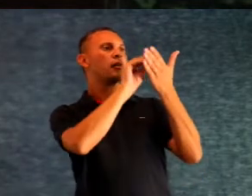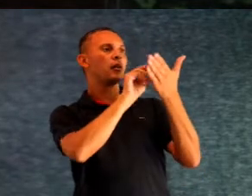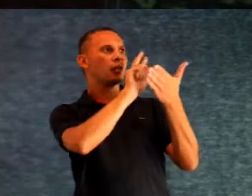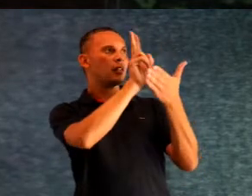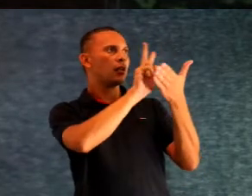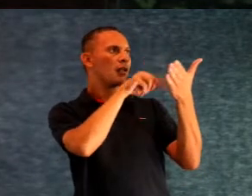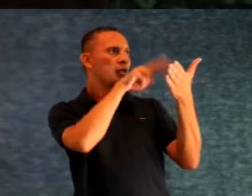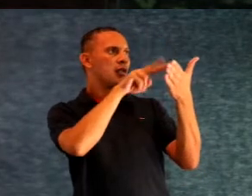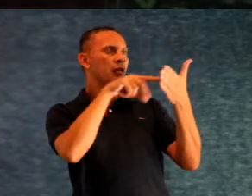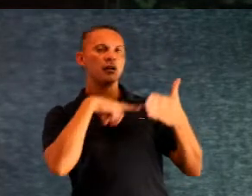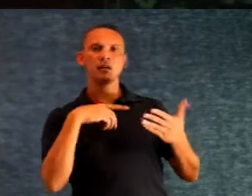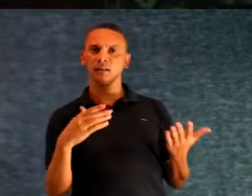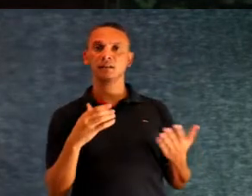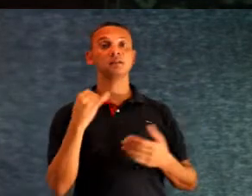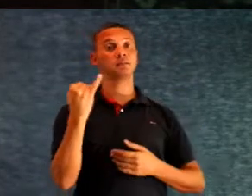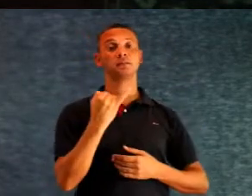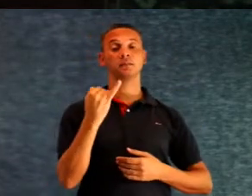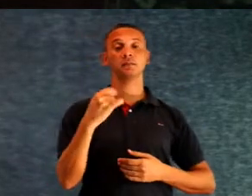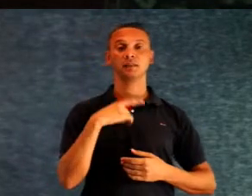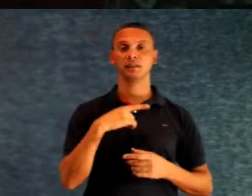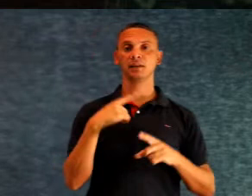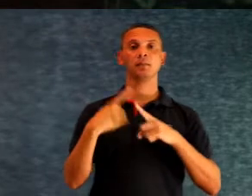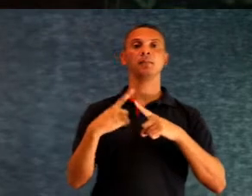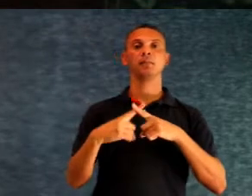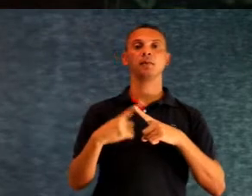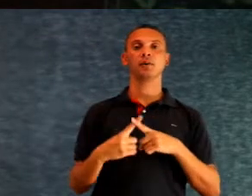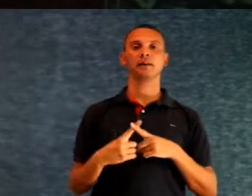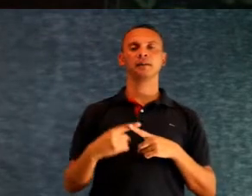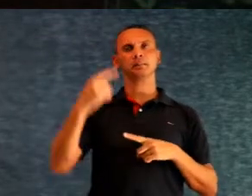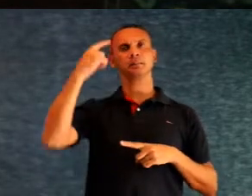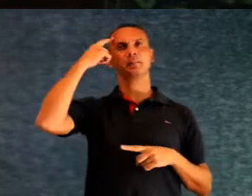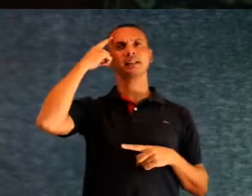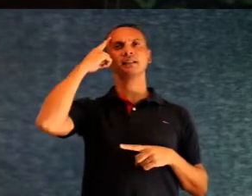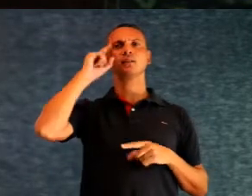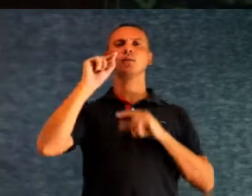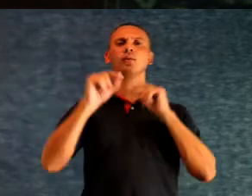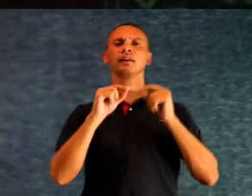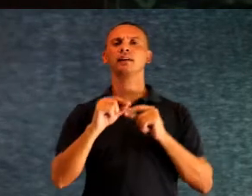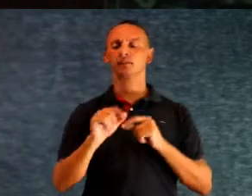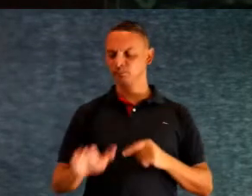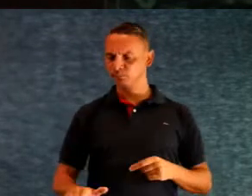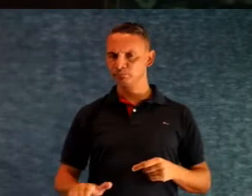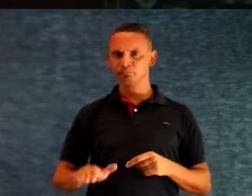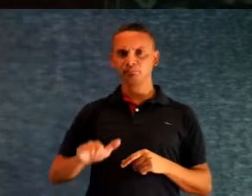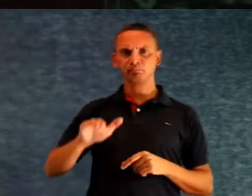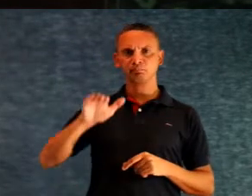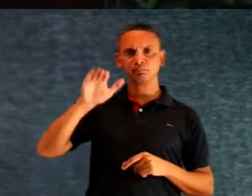algo absolutamente natural, né? e que representa a consumação,